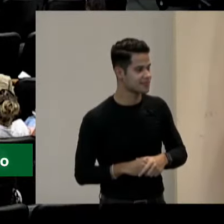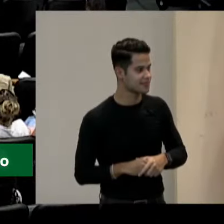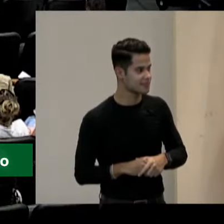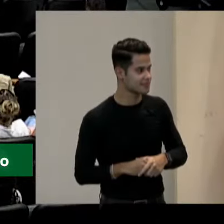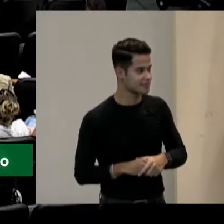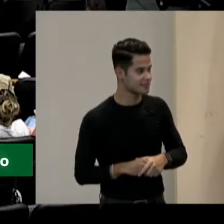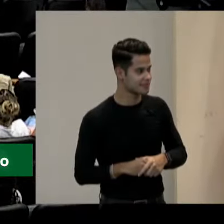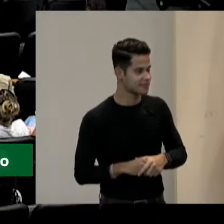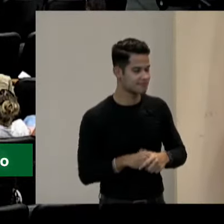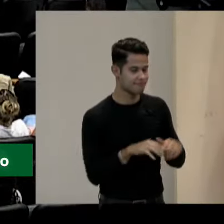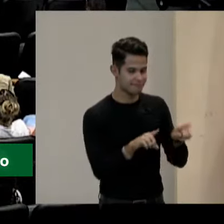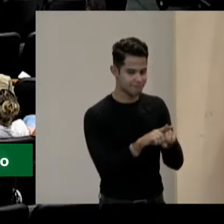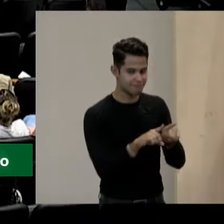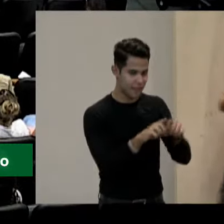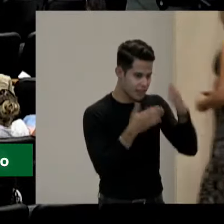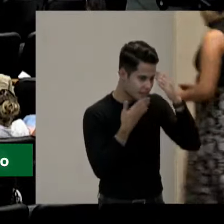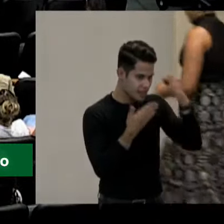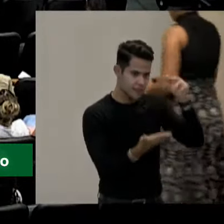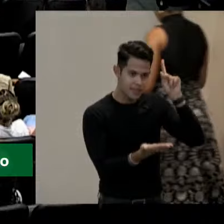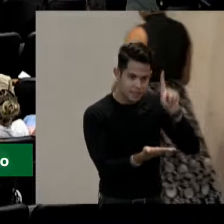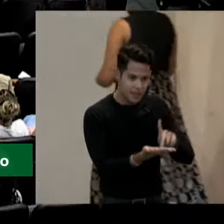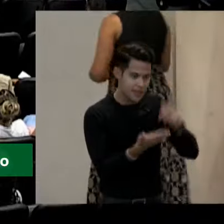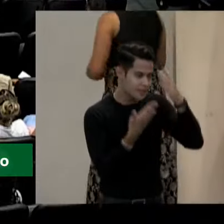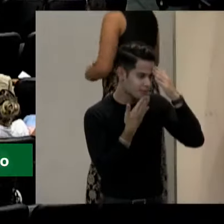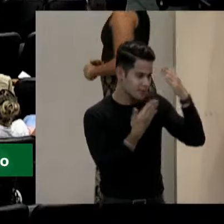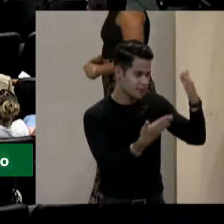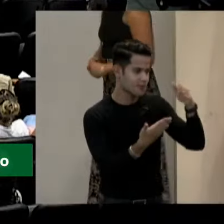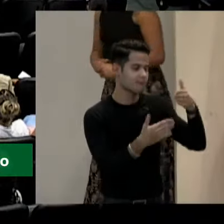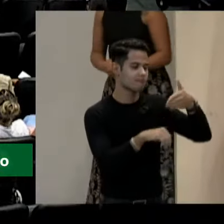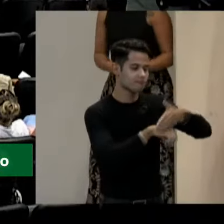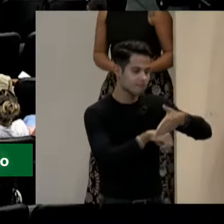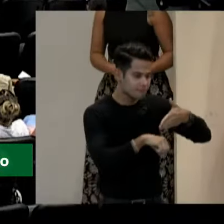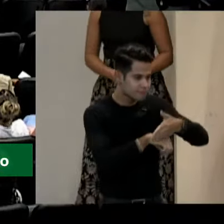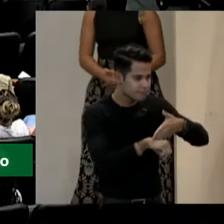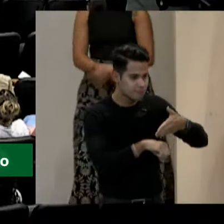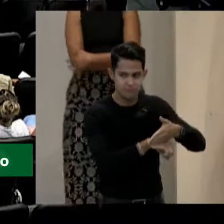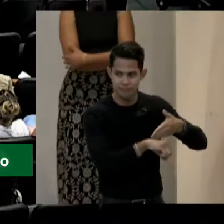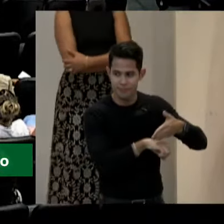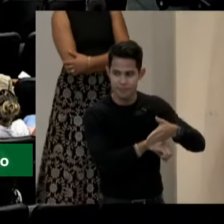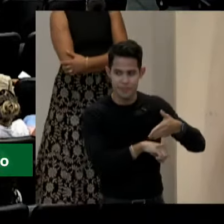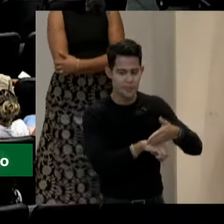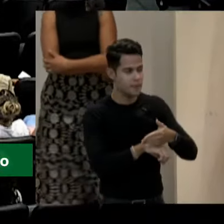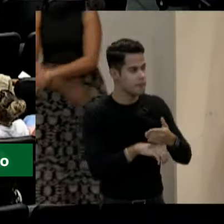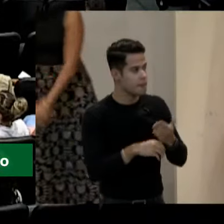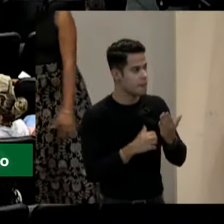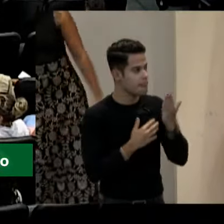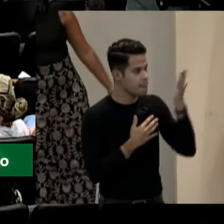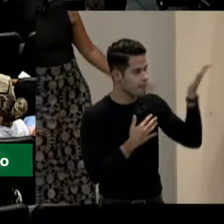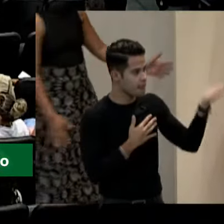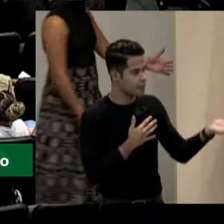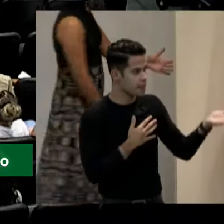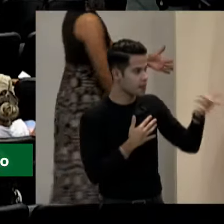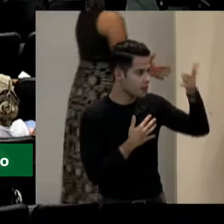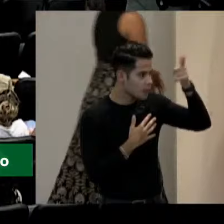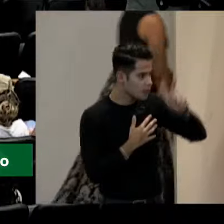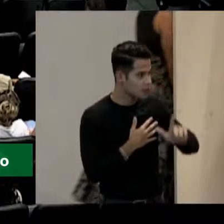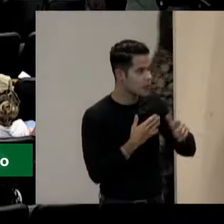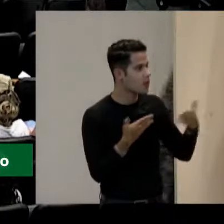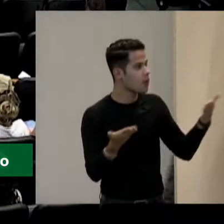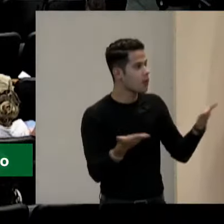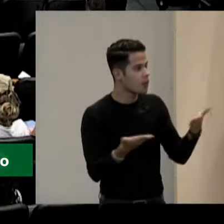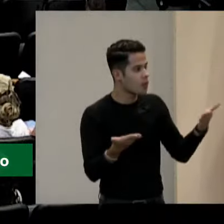queria agradecer imensamente a sua participação. Né? E você conseguiu, hoje,